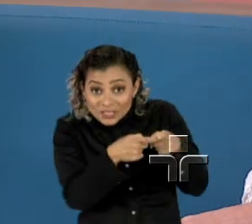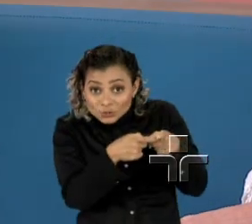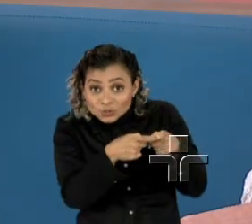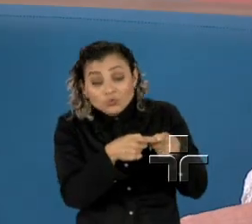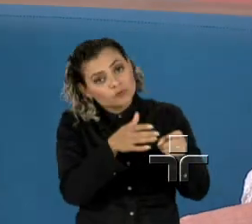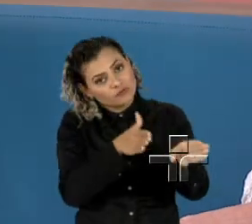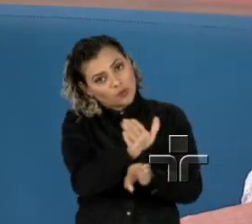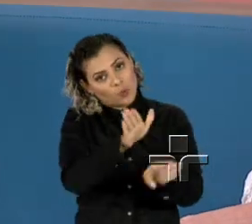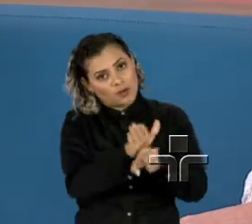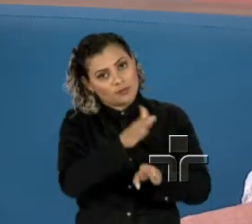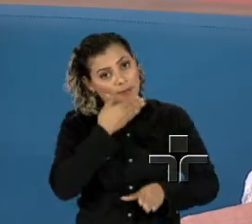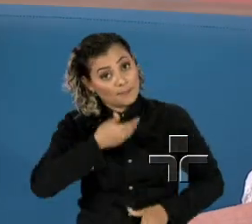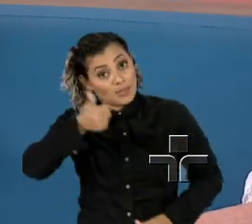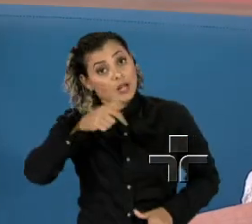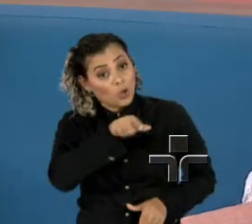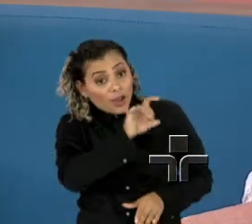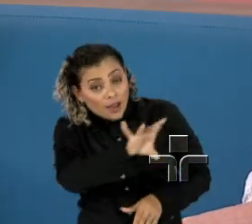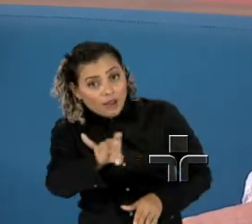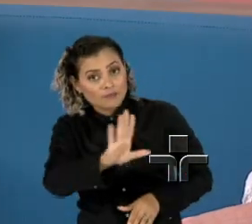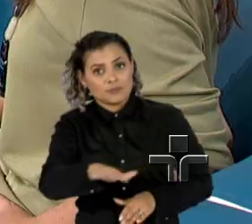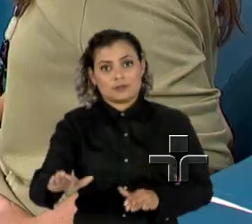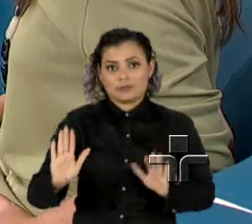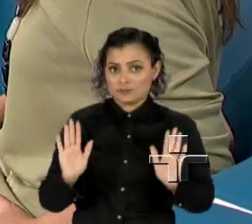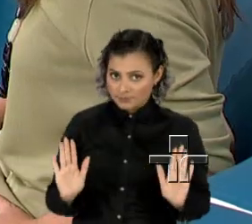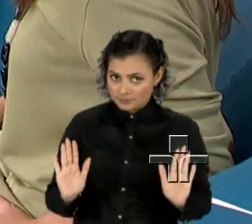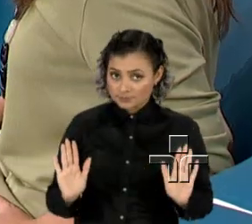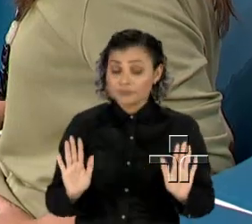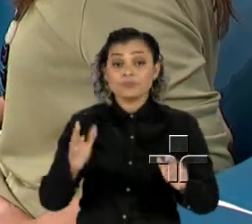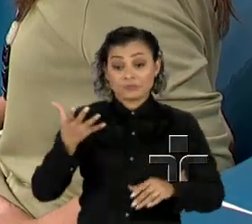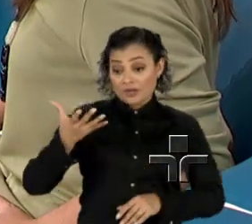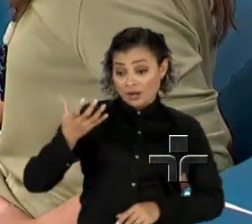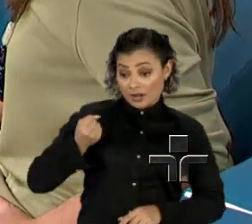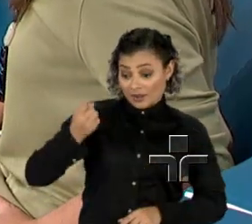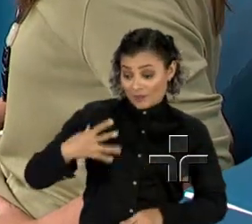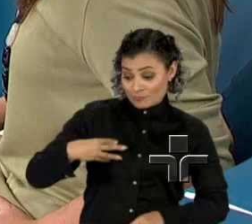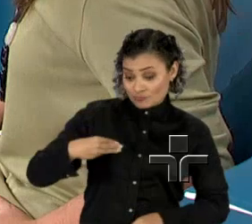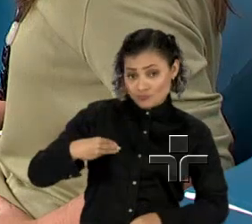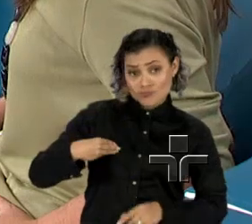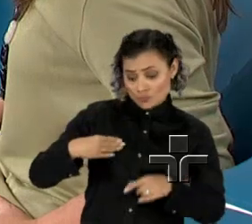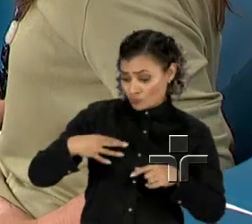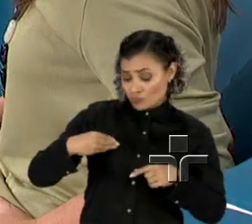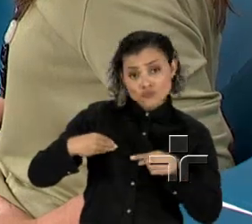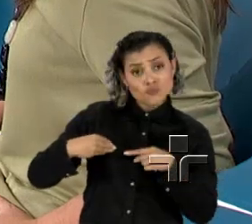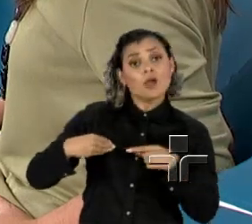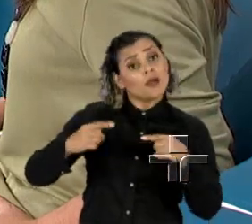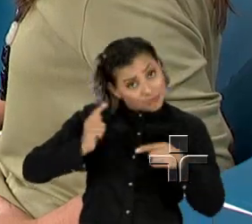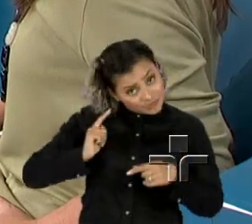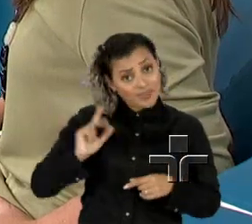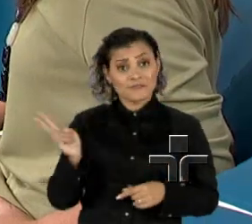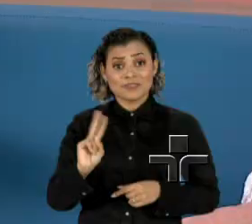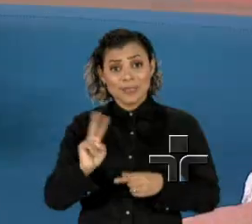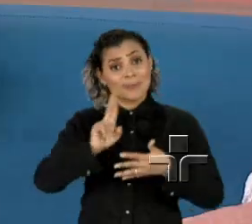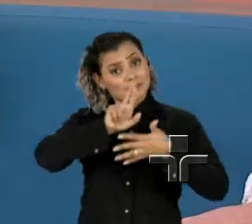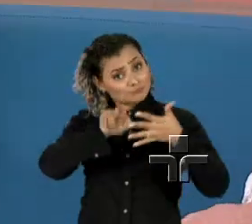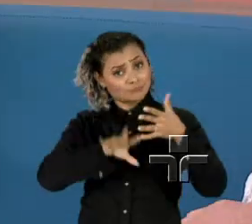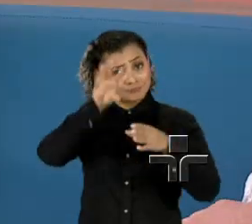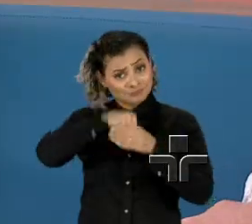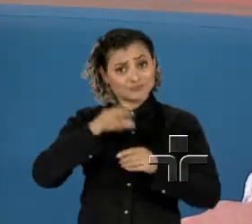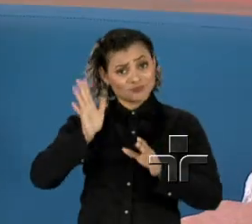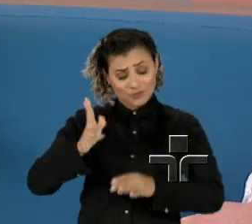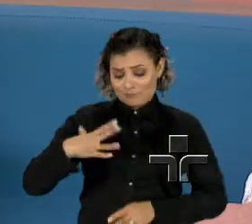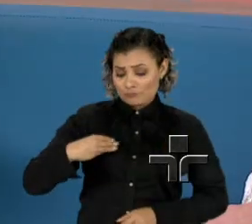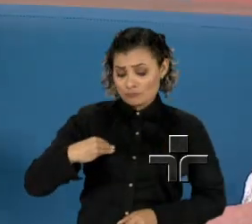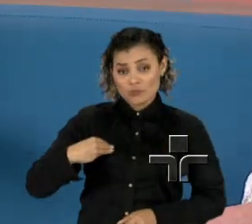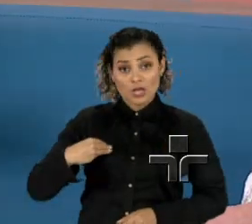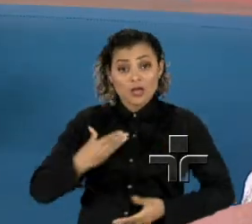poder indicar melhor para cada criança. O leite materno já é rico em vitaminas e nutrientes. Uhum. Então, para aquela